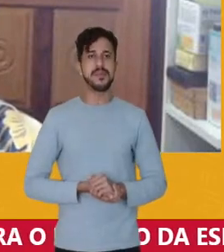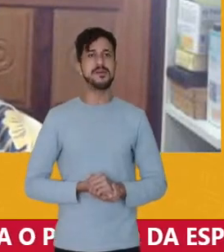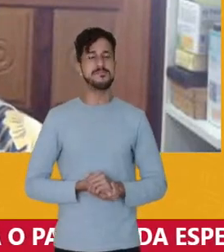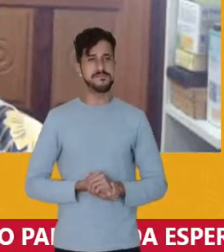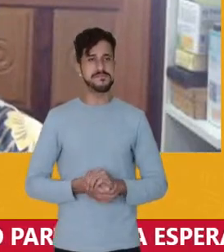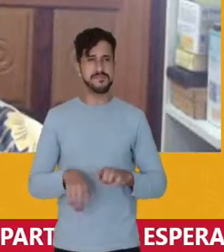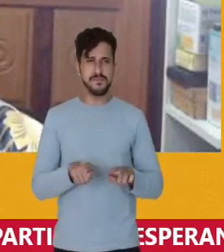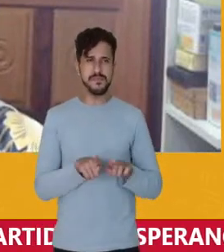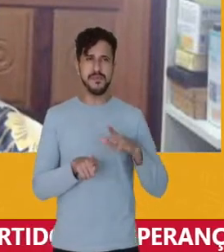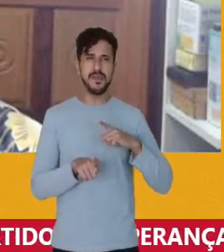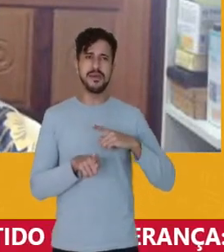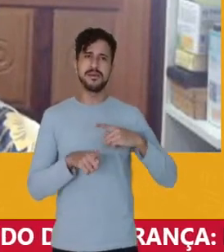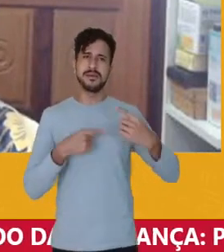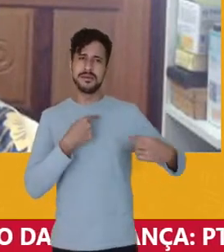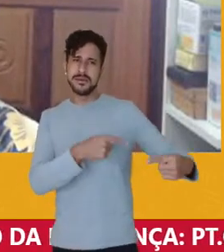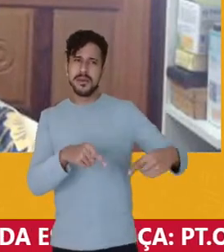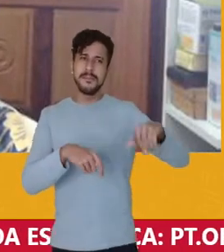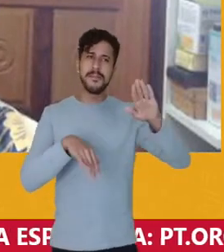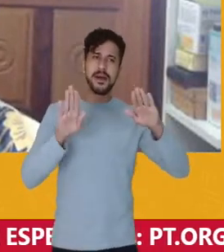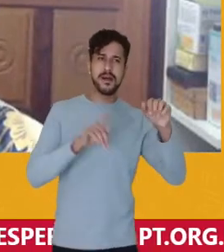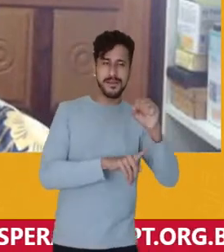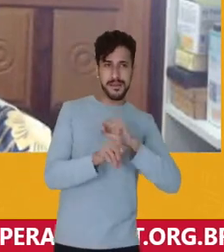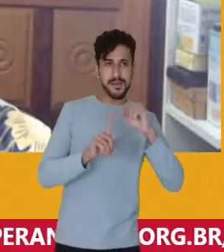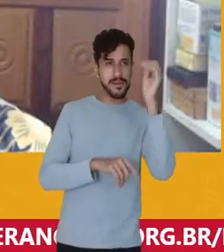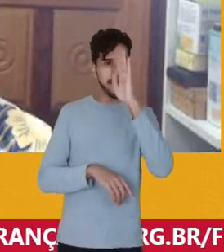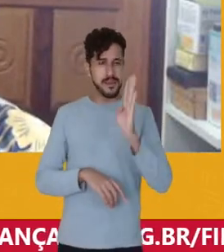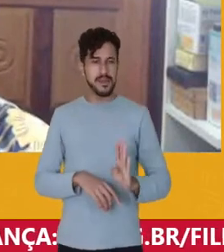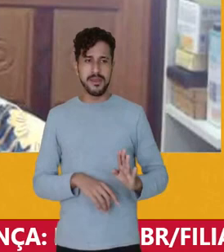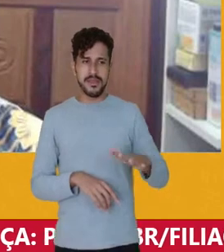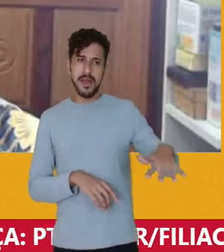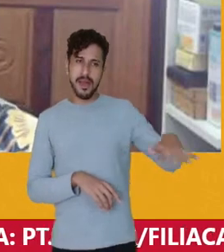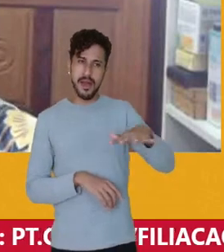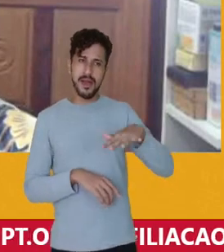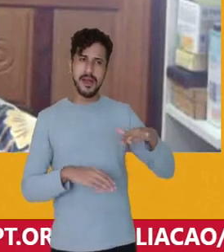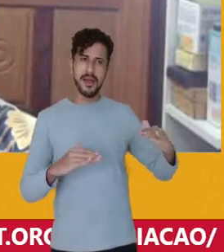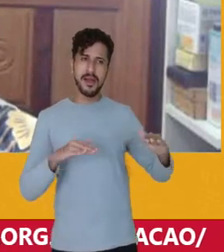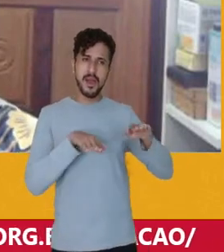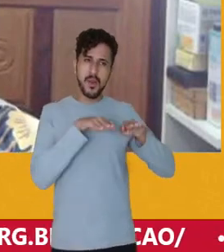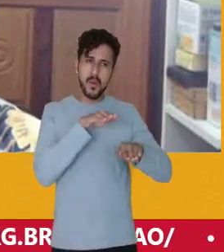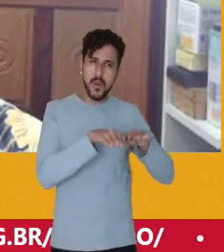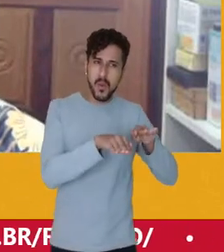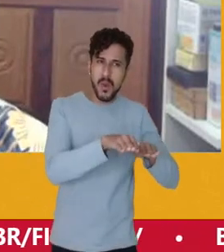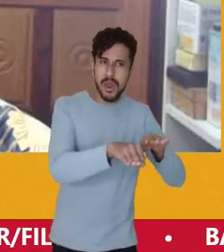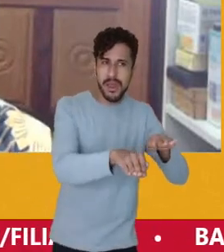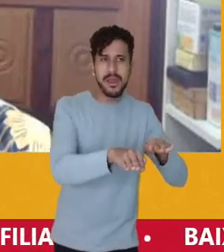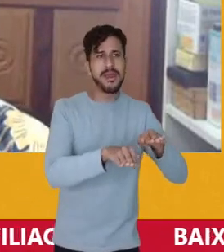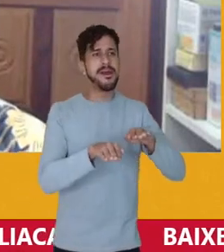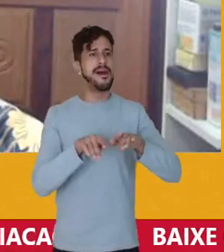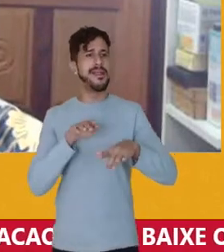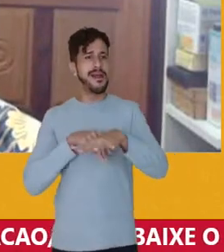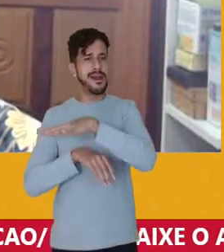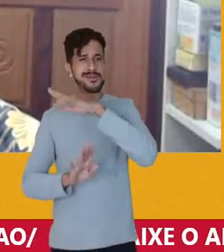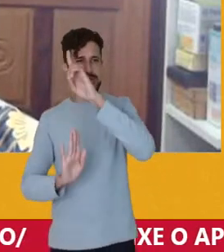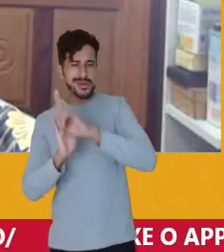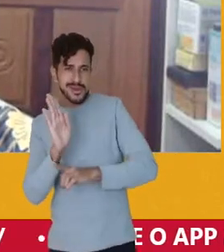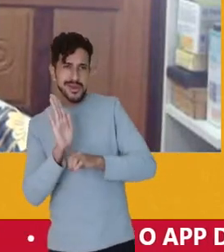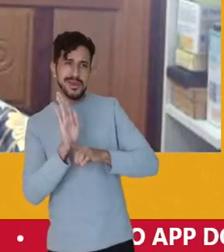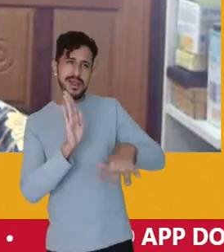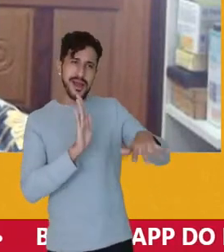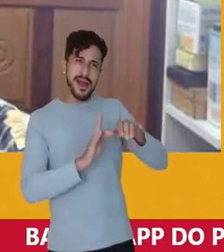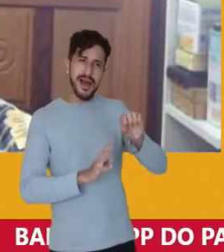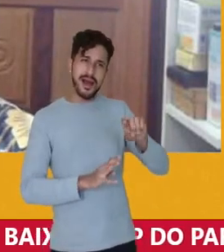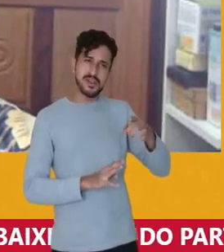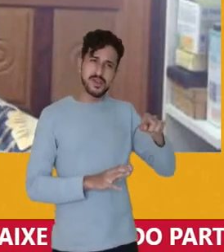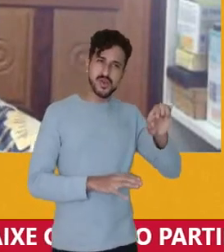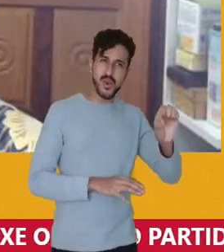Trazendo também mais esse debate para a sociedade brasileira no campo da equidade, no campo dos direitos, no campo das ações